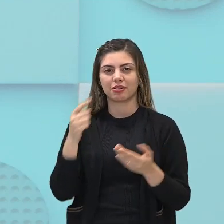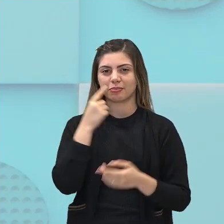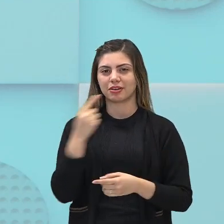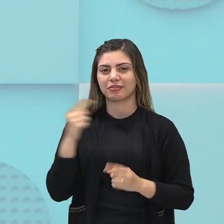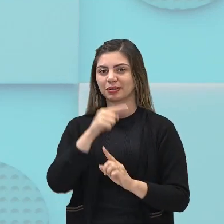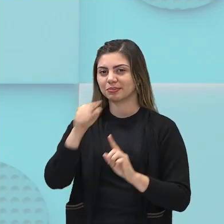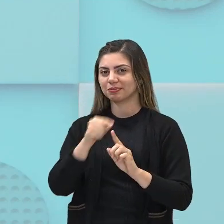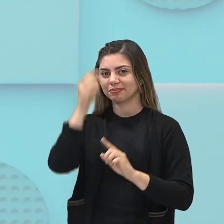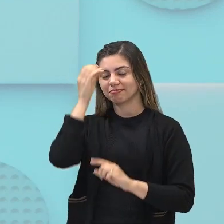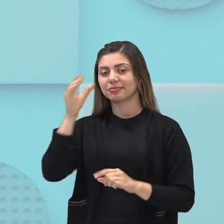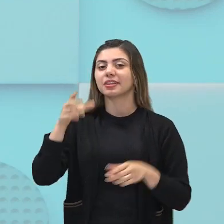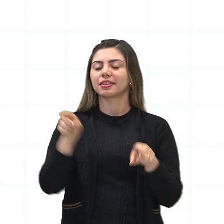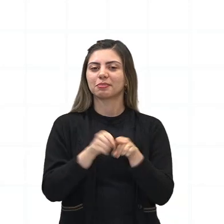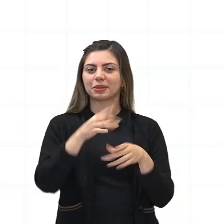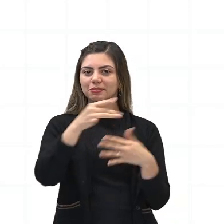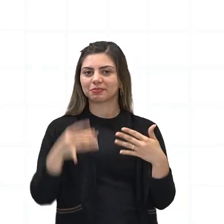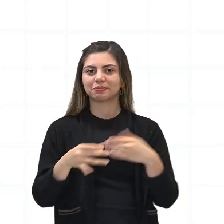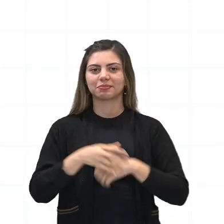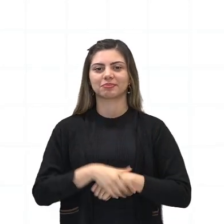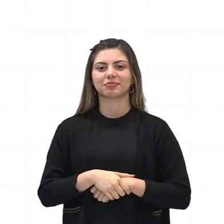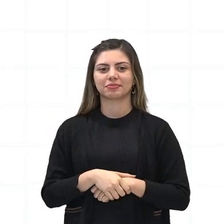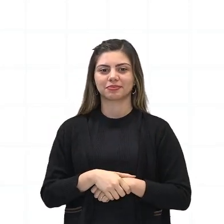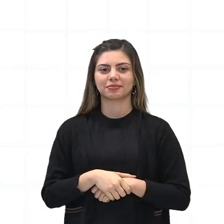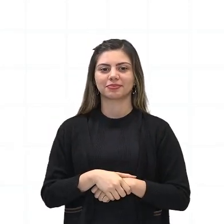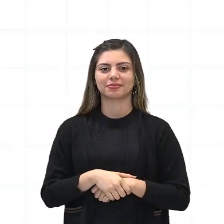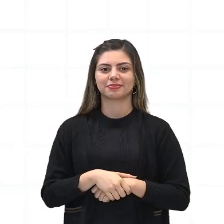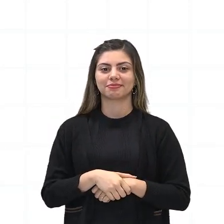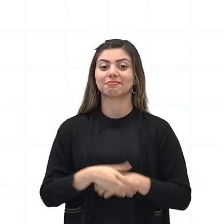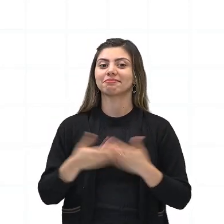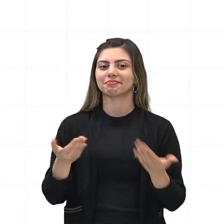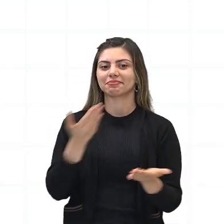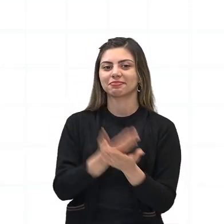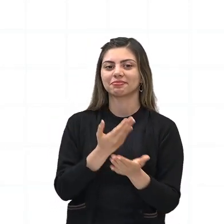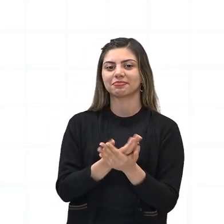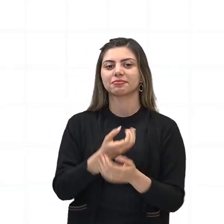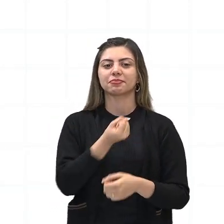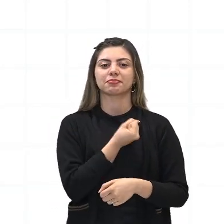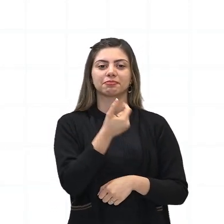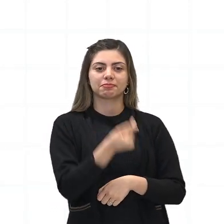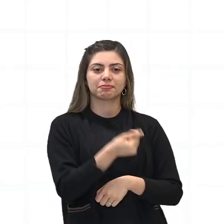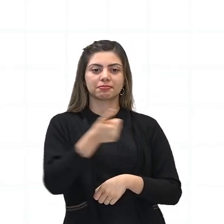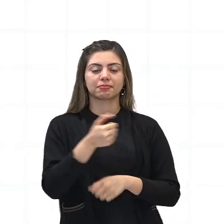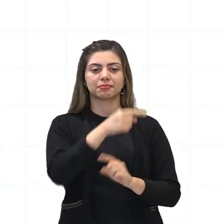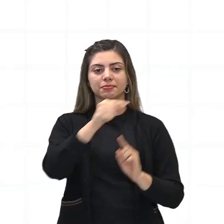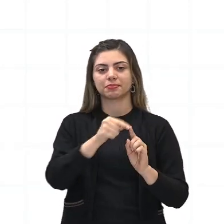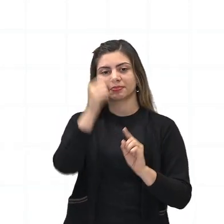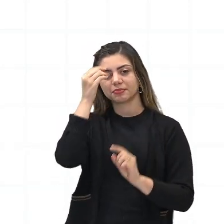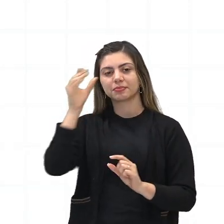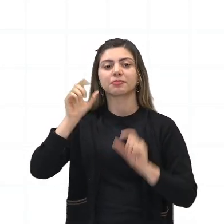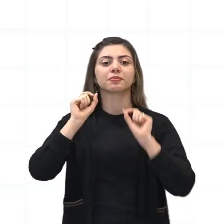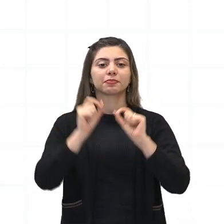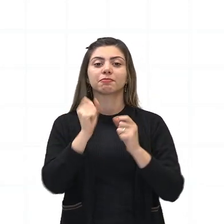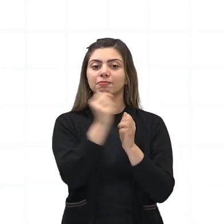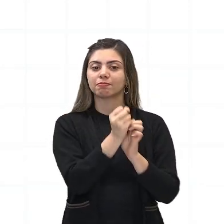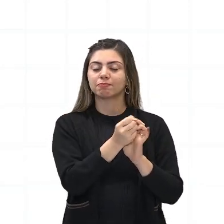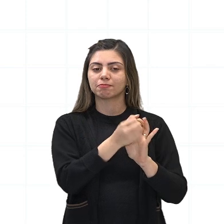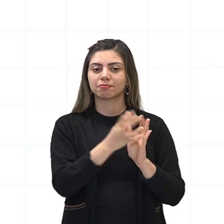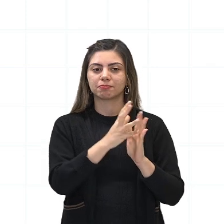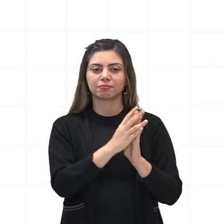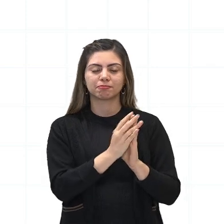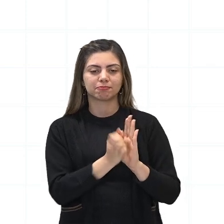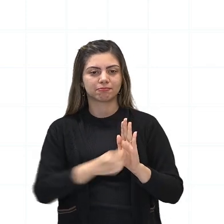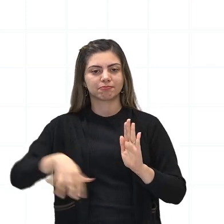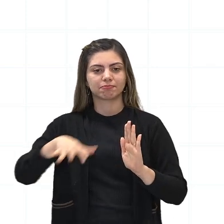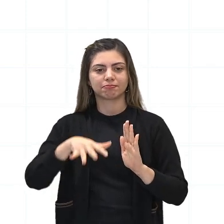de conhecimento, no nosso detalhamento. Aula 71, com o objeto de conhecimento figuras de